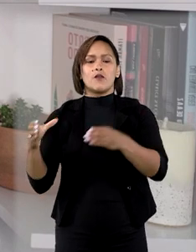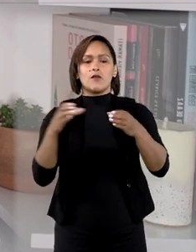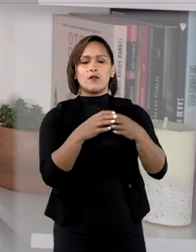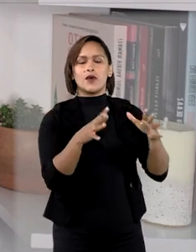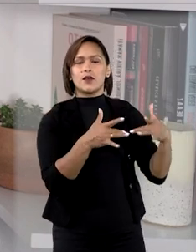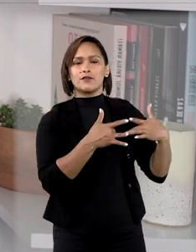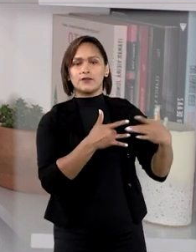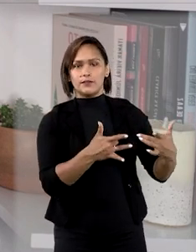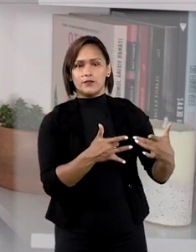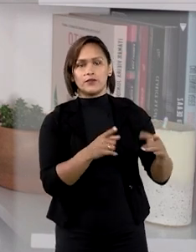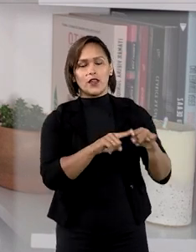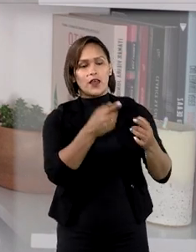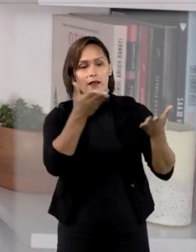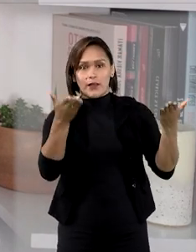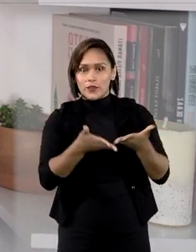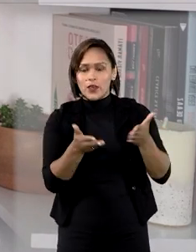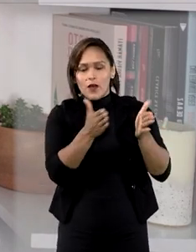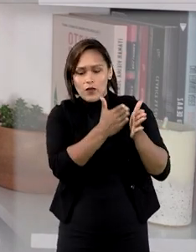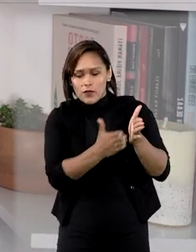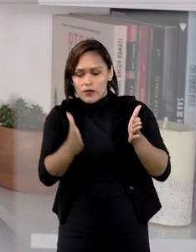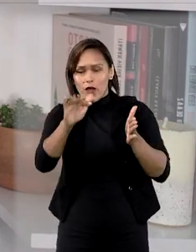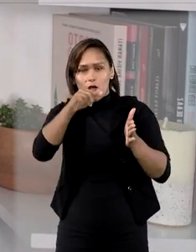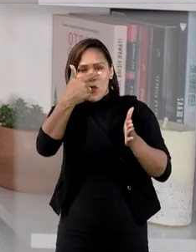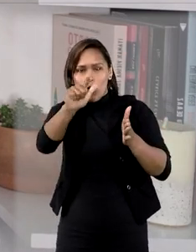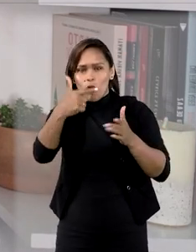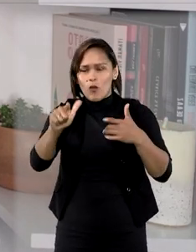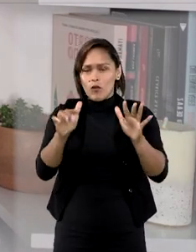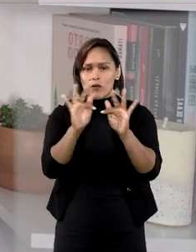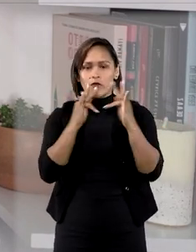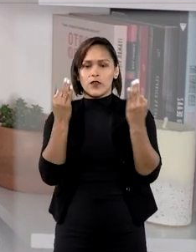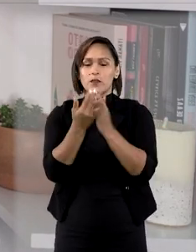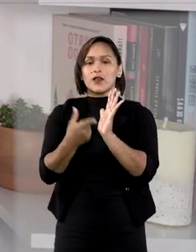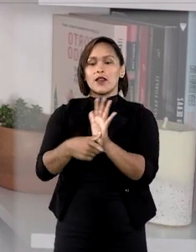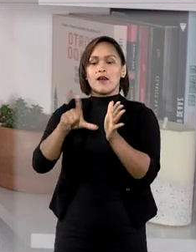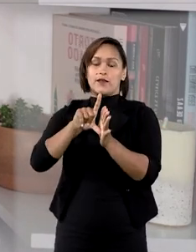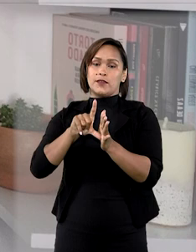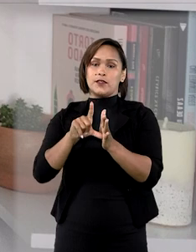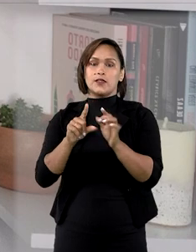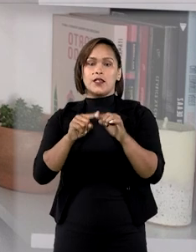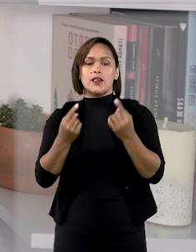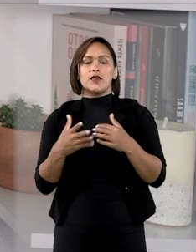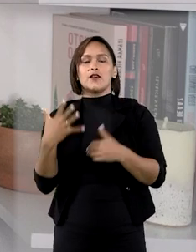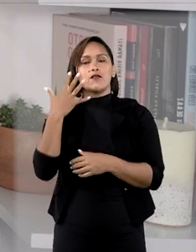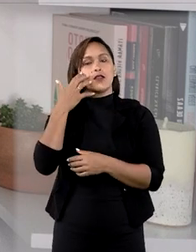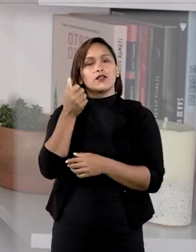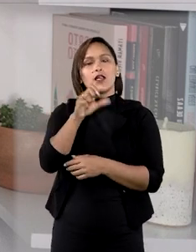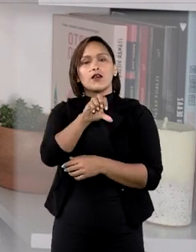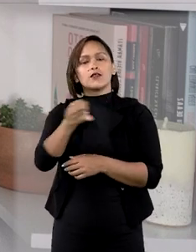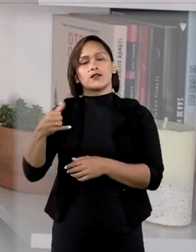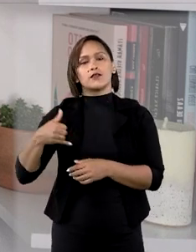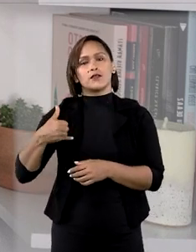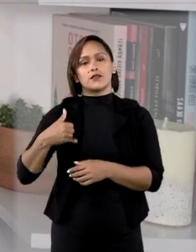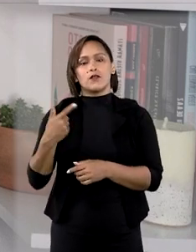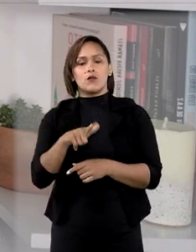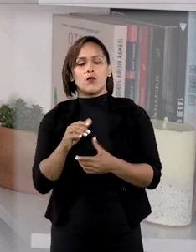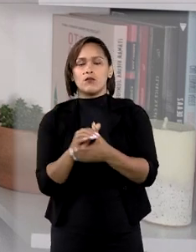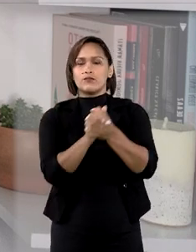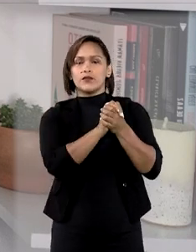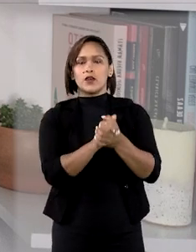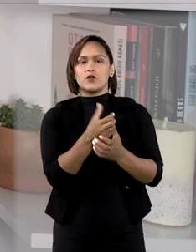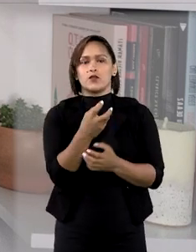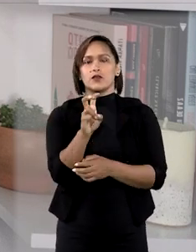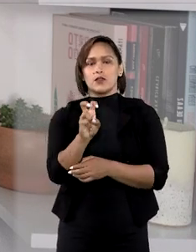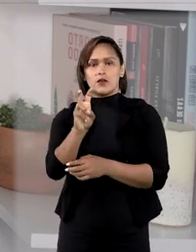acolhimento institucional. Ela já havia passado por outra destituição familiar anterior e foi adotada aos 9 anos de idade por um casal